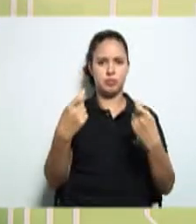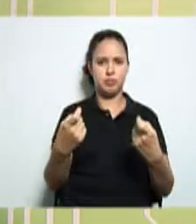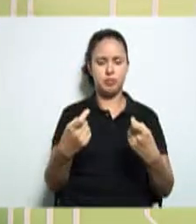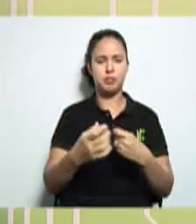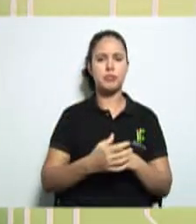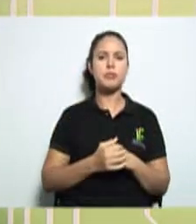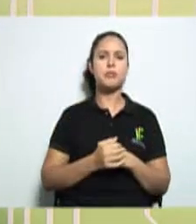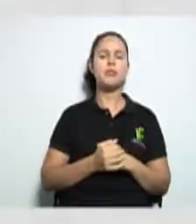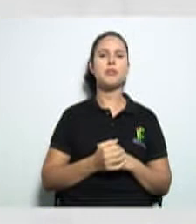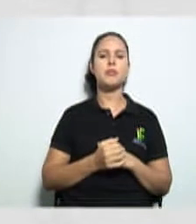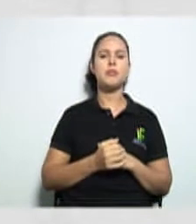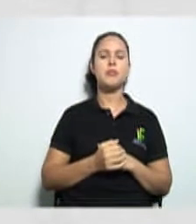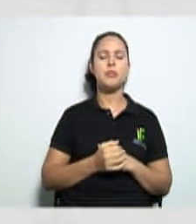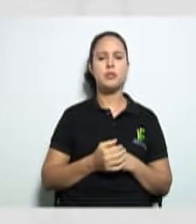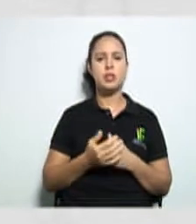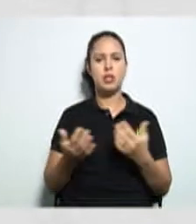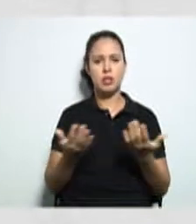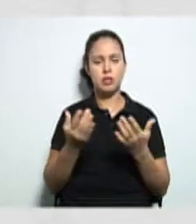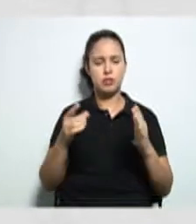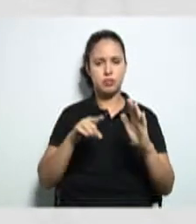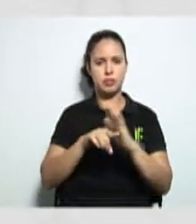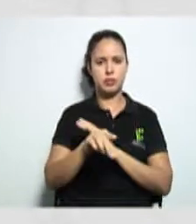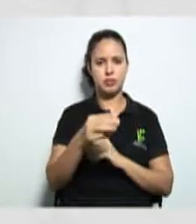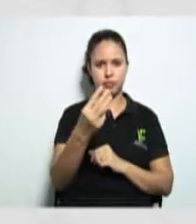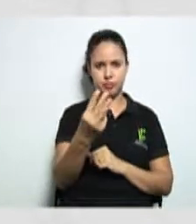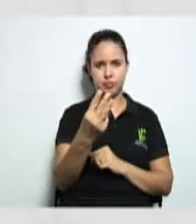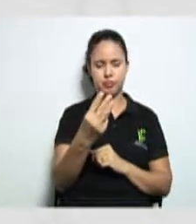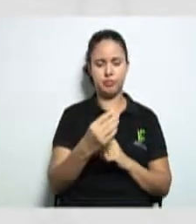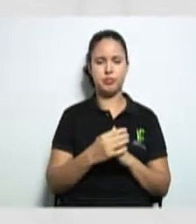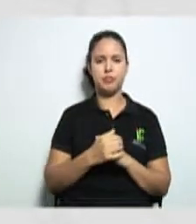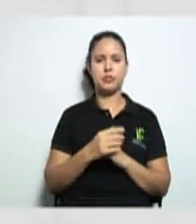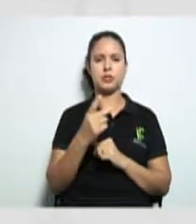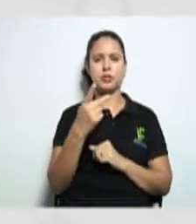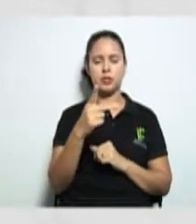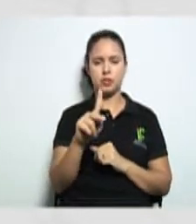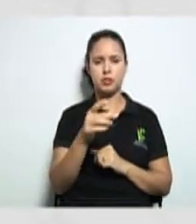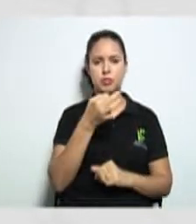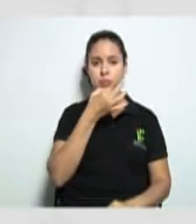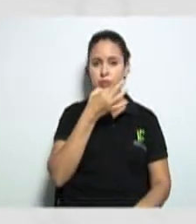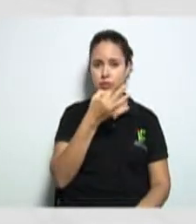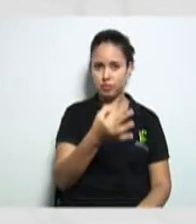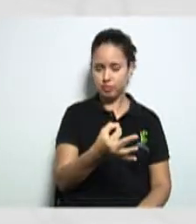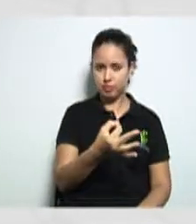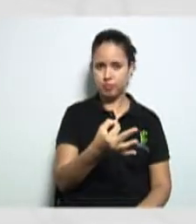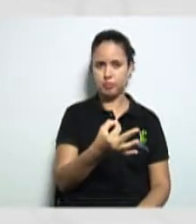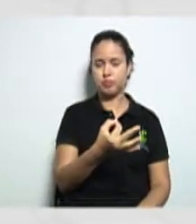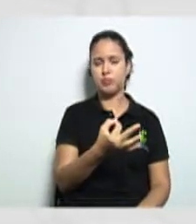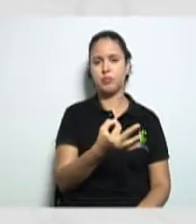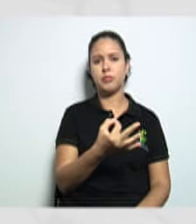também. Vamos lá para a terceira questão. Em sua opinião, qual o